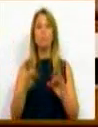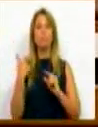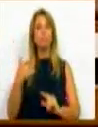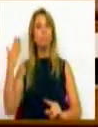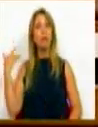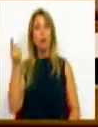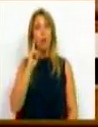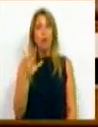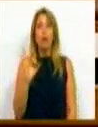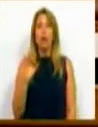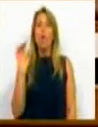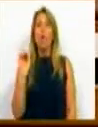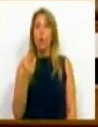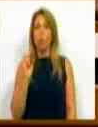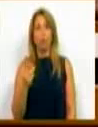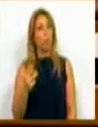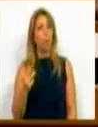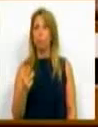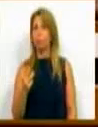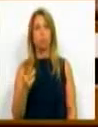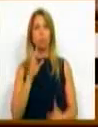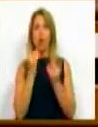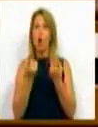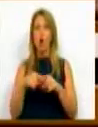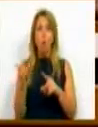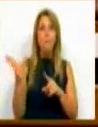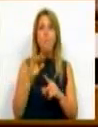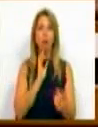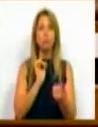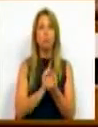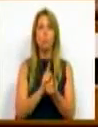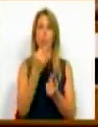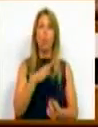passado dia 14 de outubro que não reunia mais com o Partido Socialista.